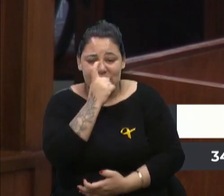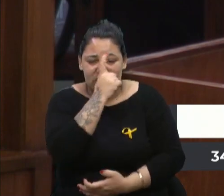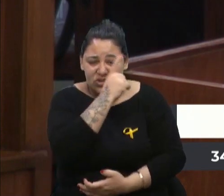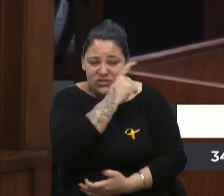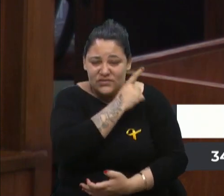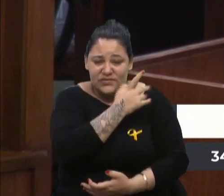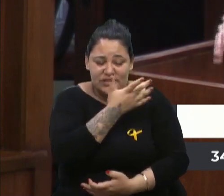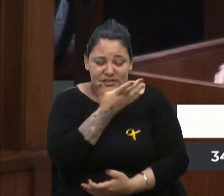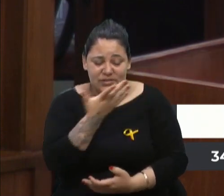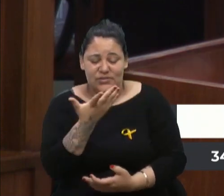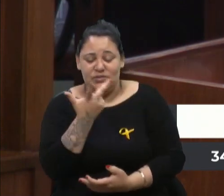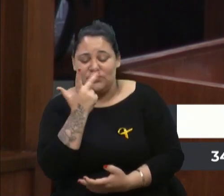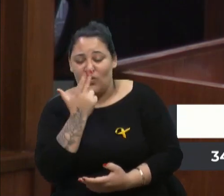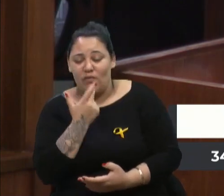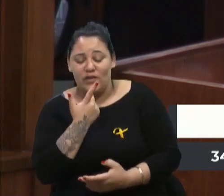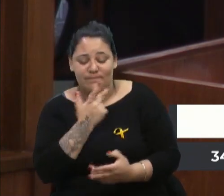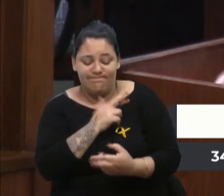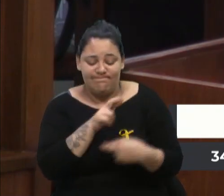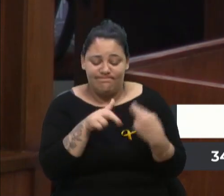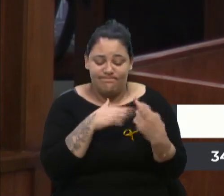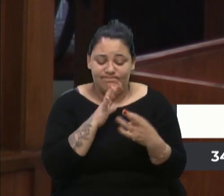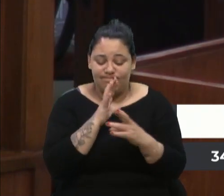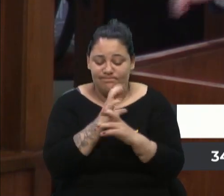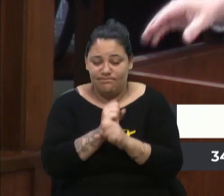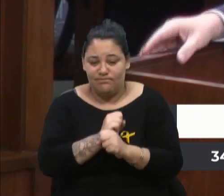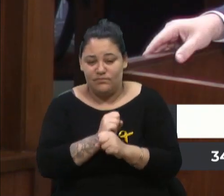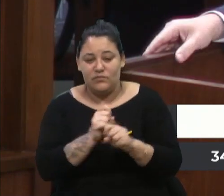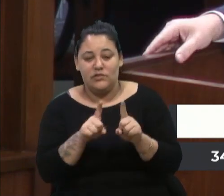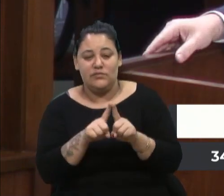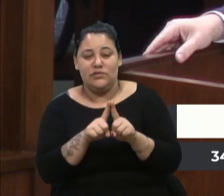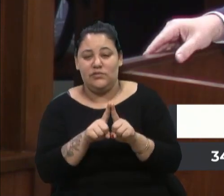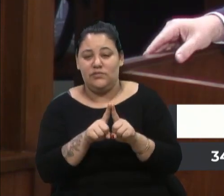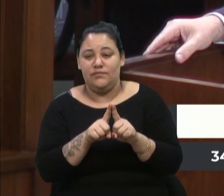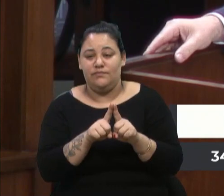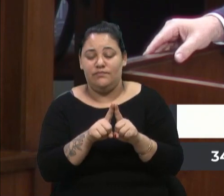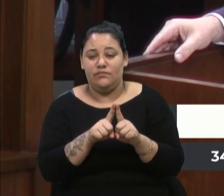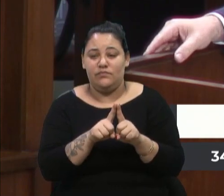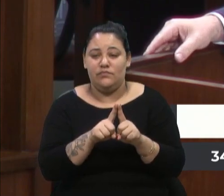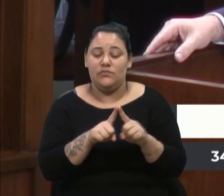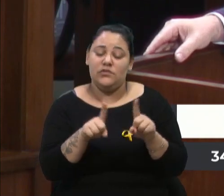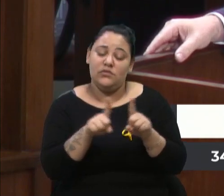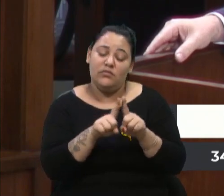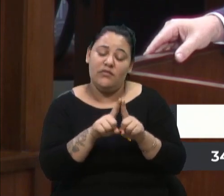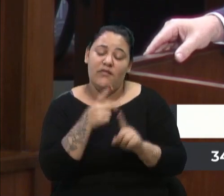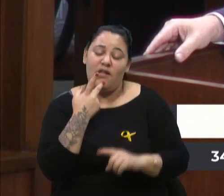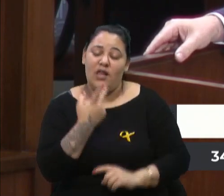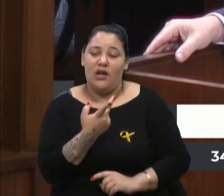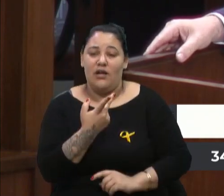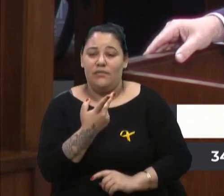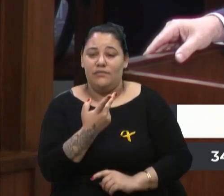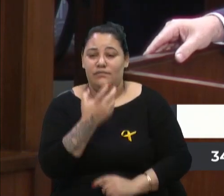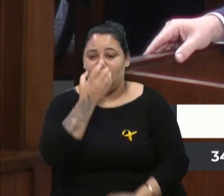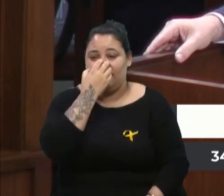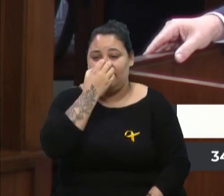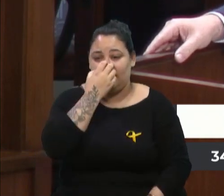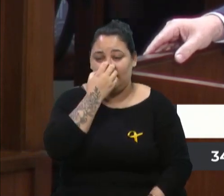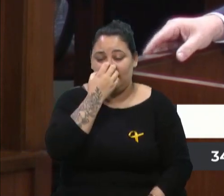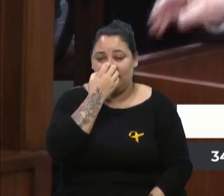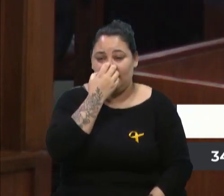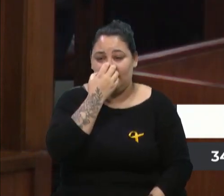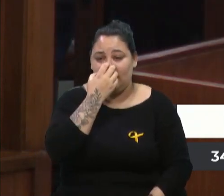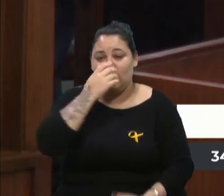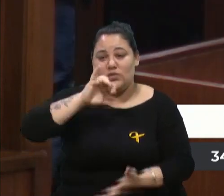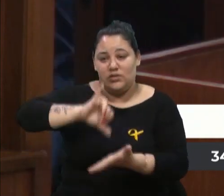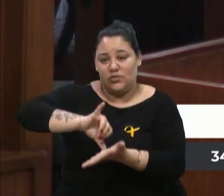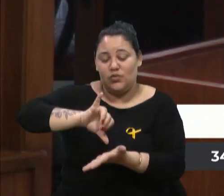castração animal dos animais. E também dizer, do canil municipal, o Centro de Bem-Estar Animal.